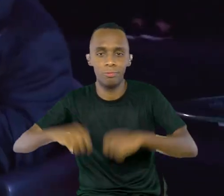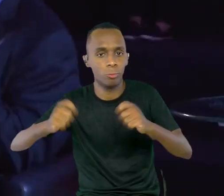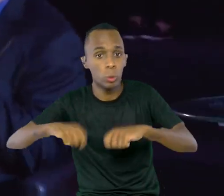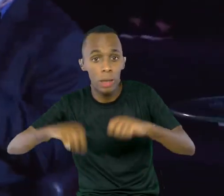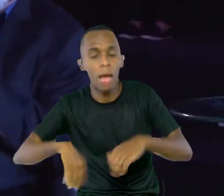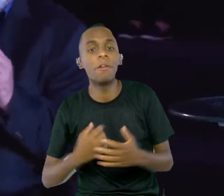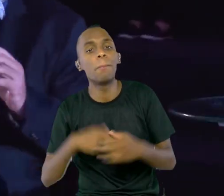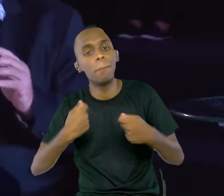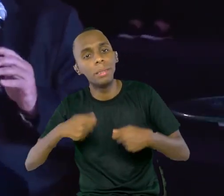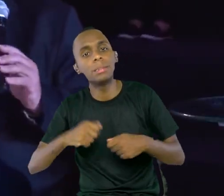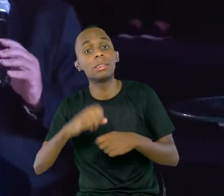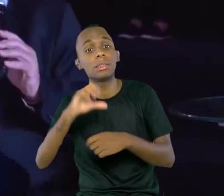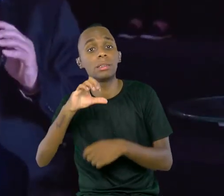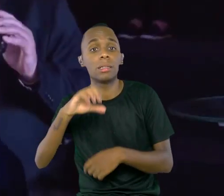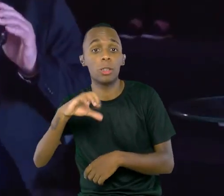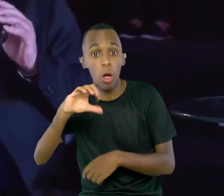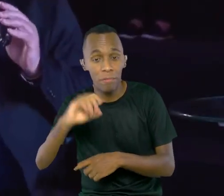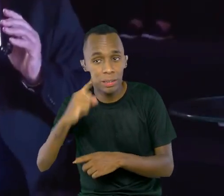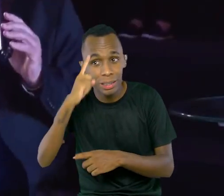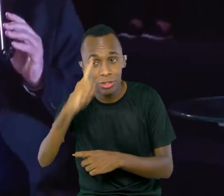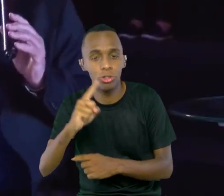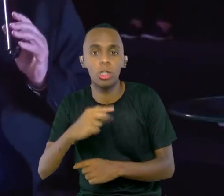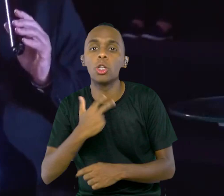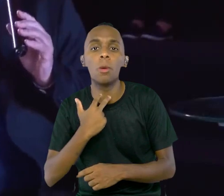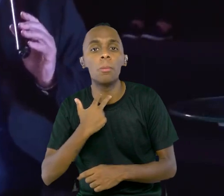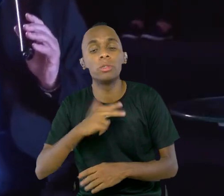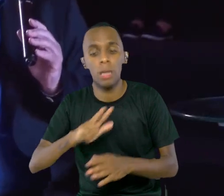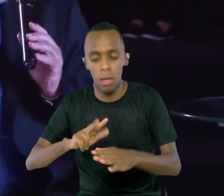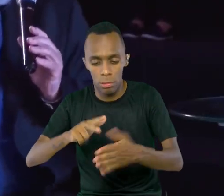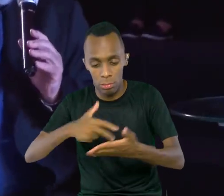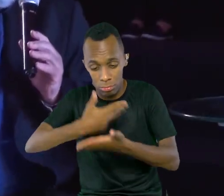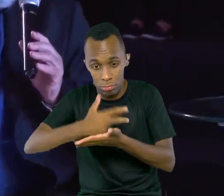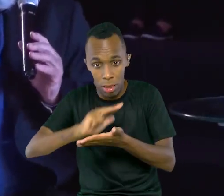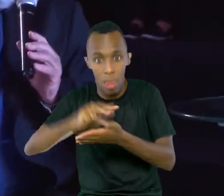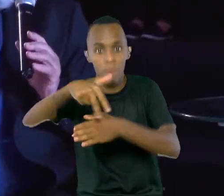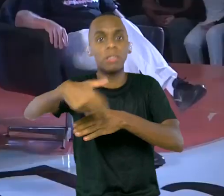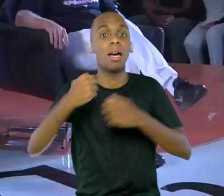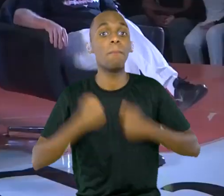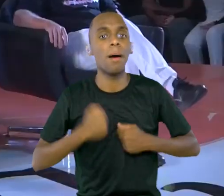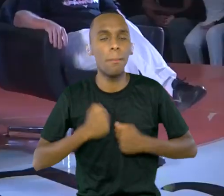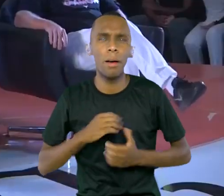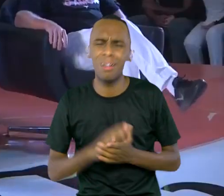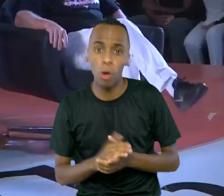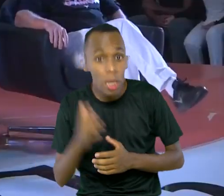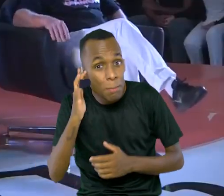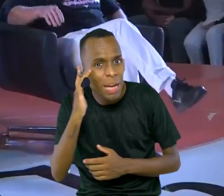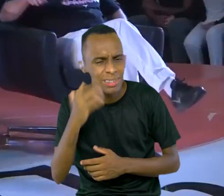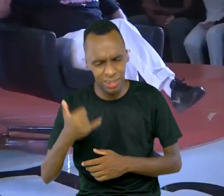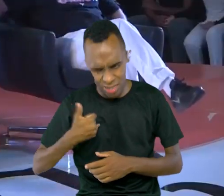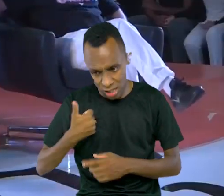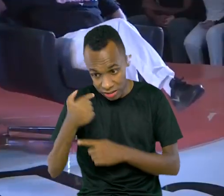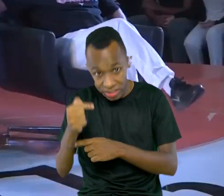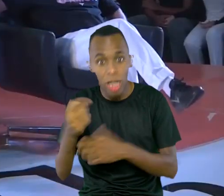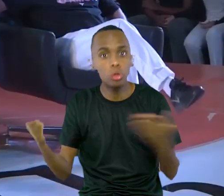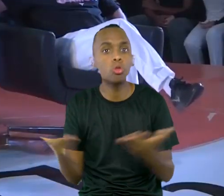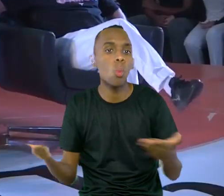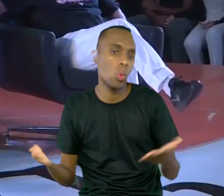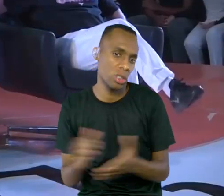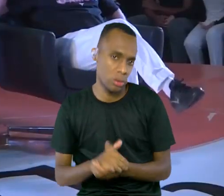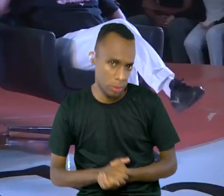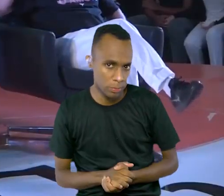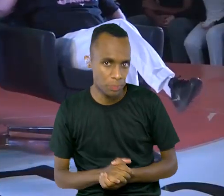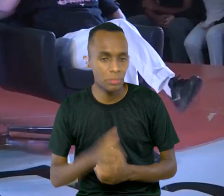tão suficiente e você tinha que ficar 90 dias, não podia levantar nem para tomar banho. O que faria um menino aos 7 anos de